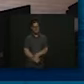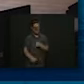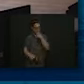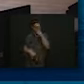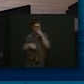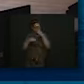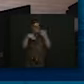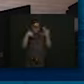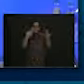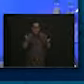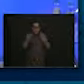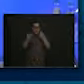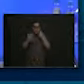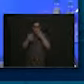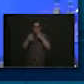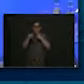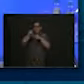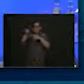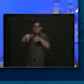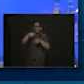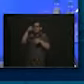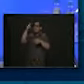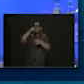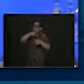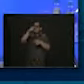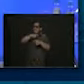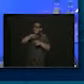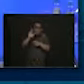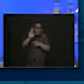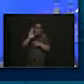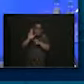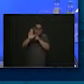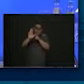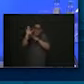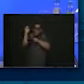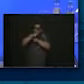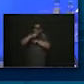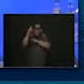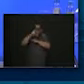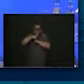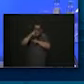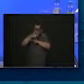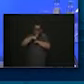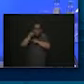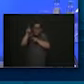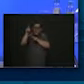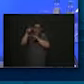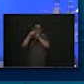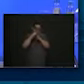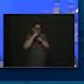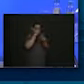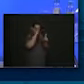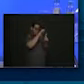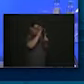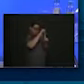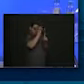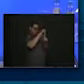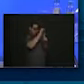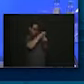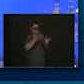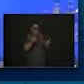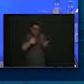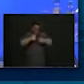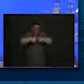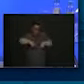e de novo o gabinete do ódio e o Mentiroso Luiz Inácio Lula da Silva simplesmente tá intoxicando a cabeça dele eu estava aqui